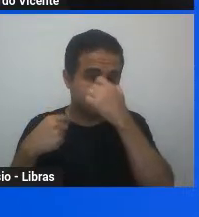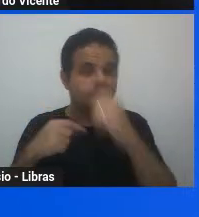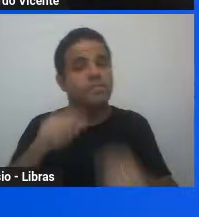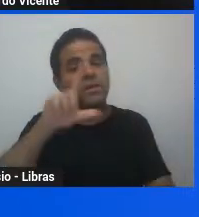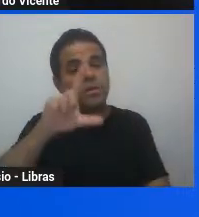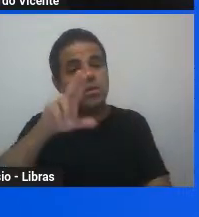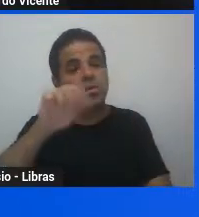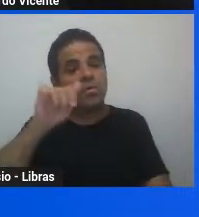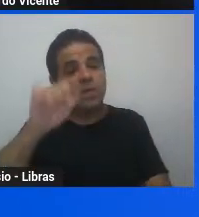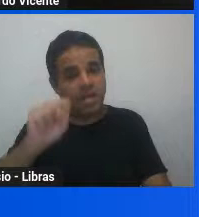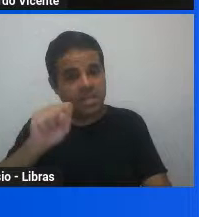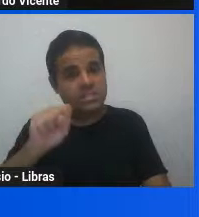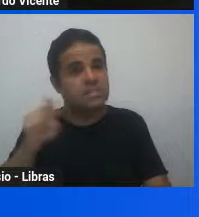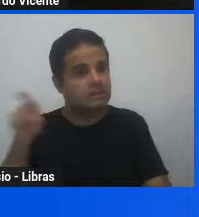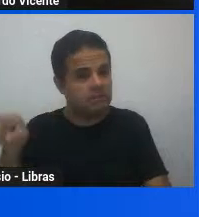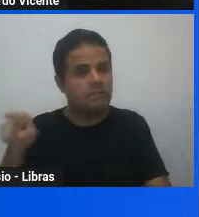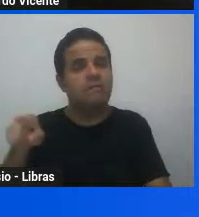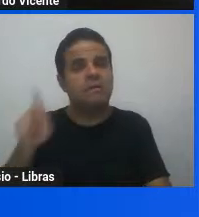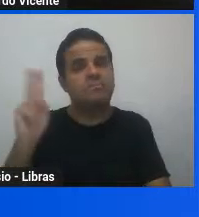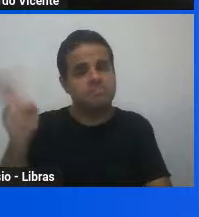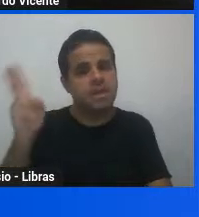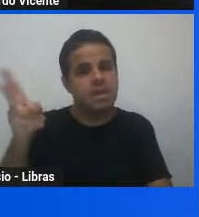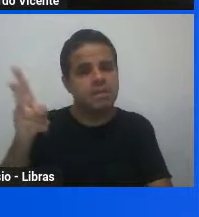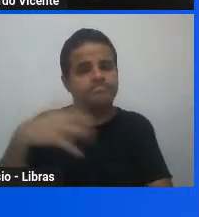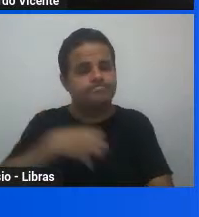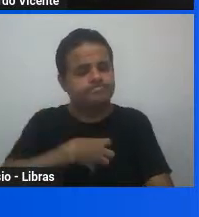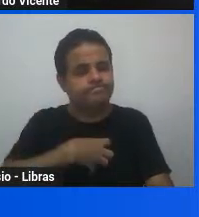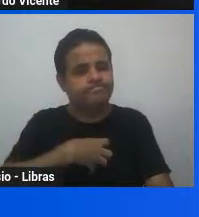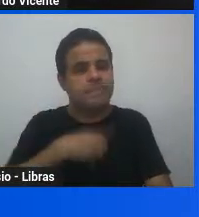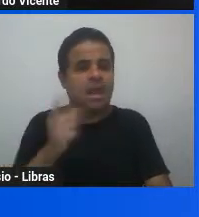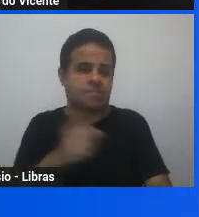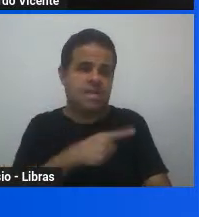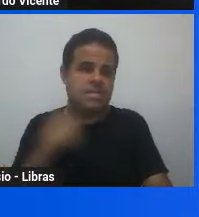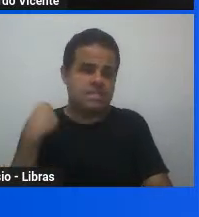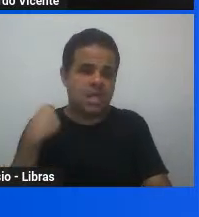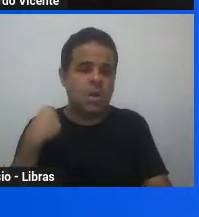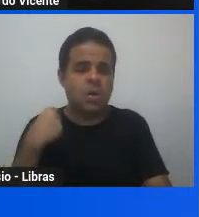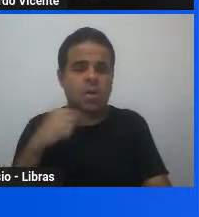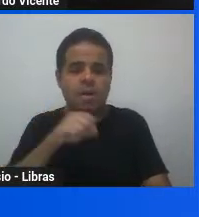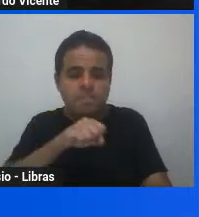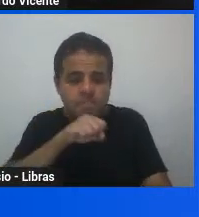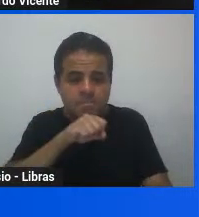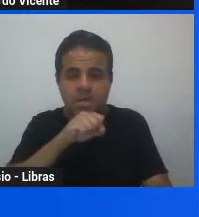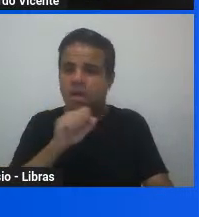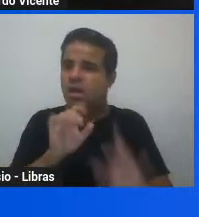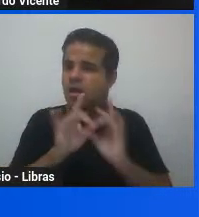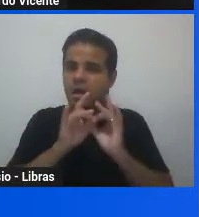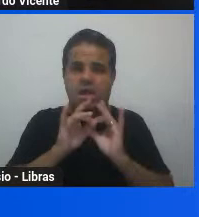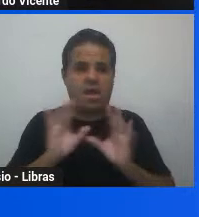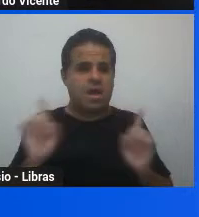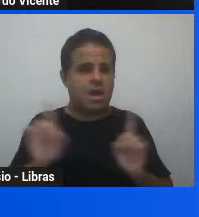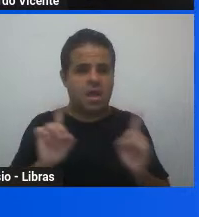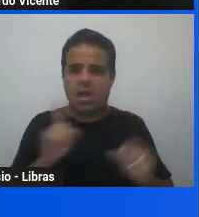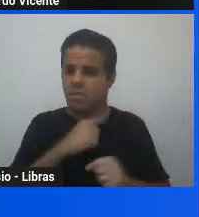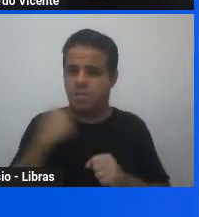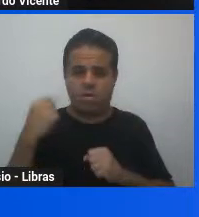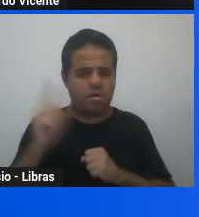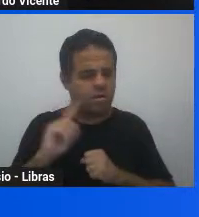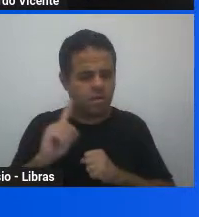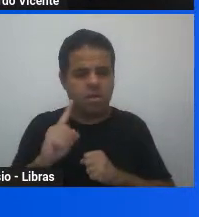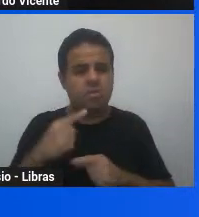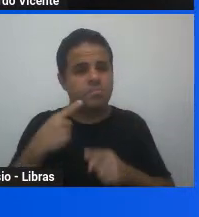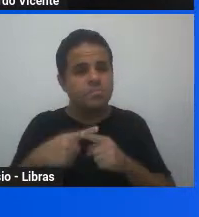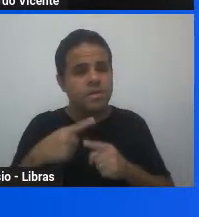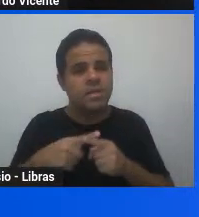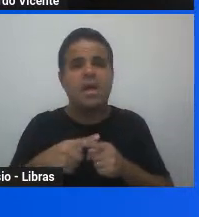Lucas, ele mesmo tendo falecido, a mãe não permitiu que ele falecesse, né? Porque ela manteve